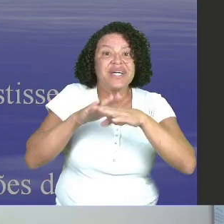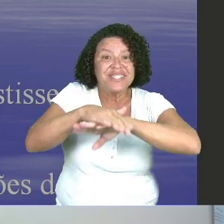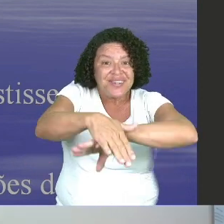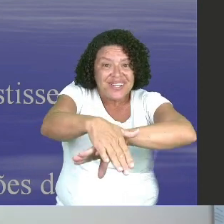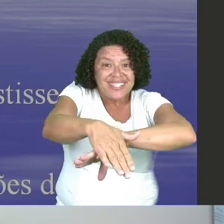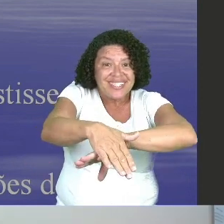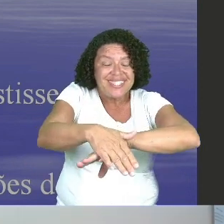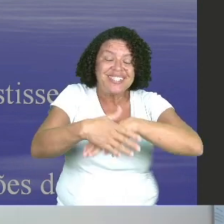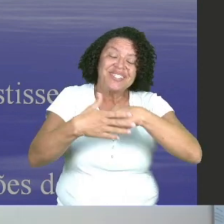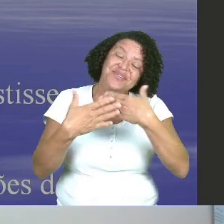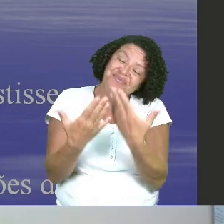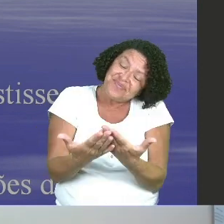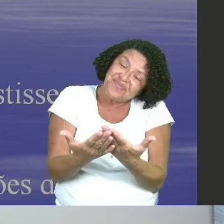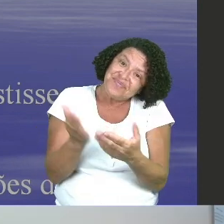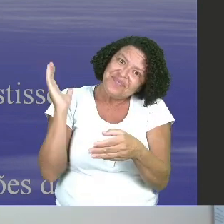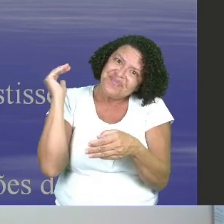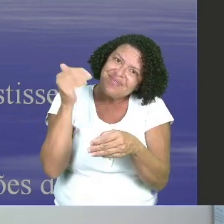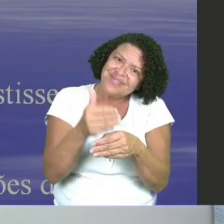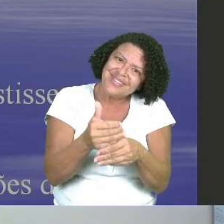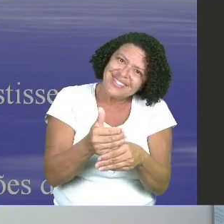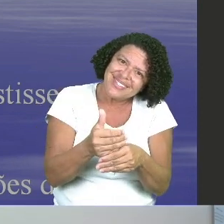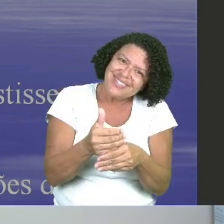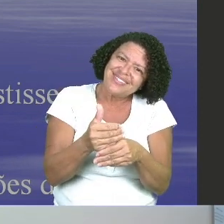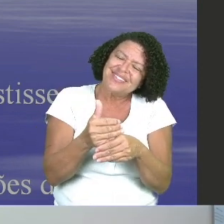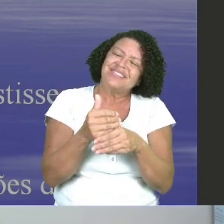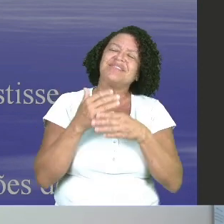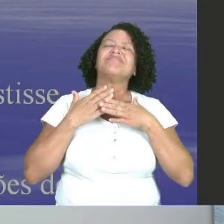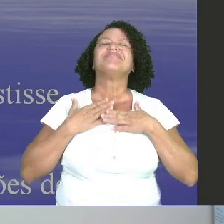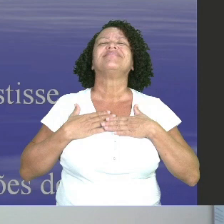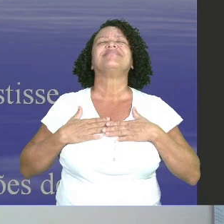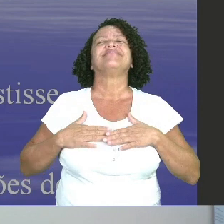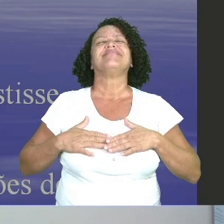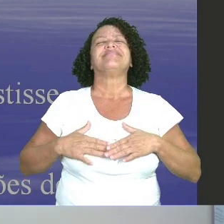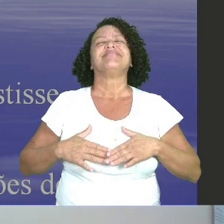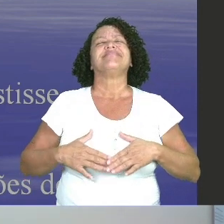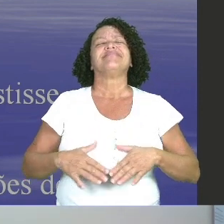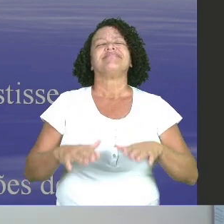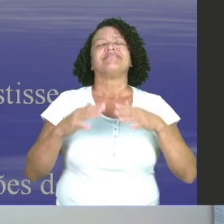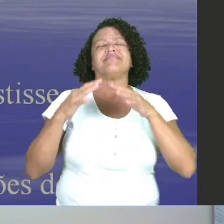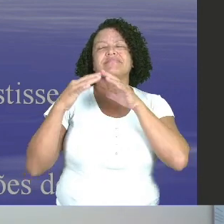e nada melhor para fechar, ainda harmonizado, ainda